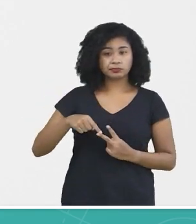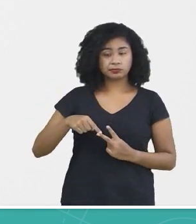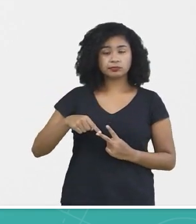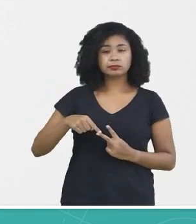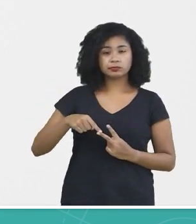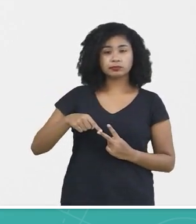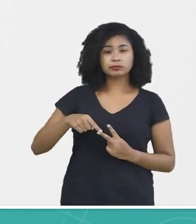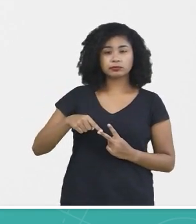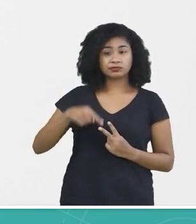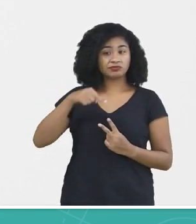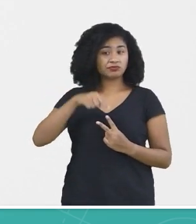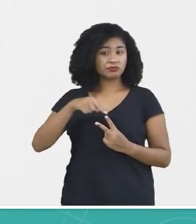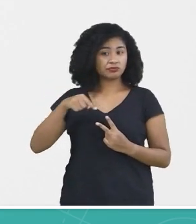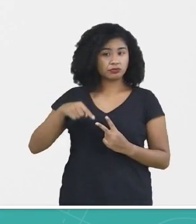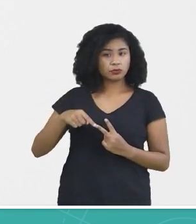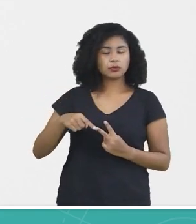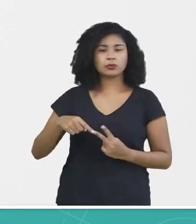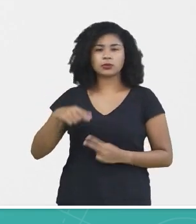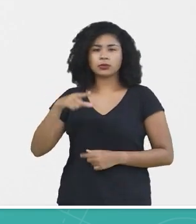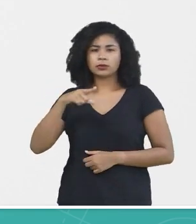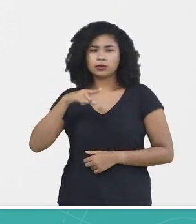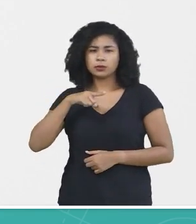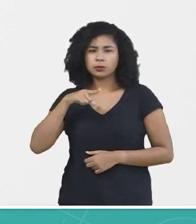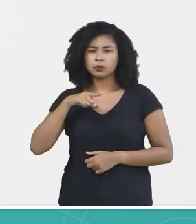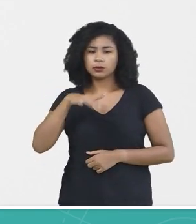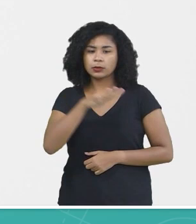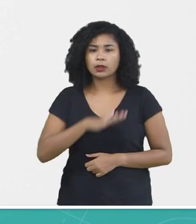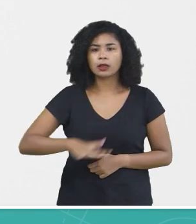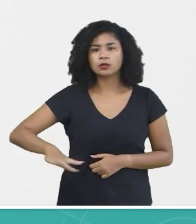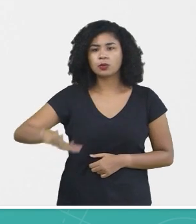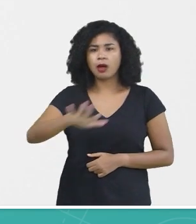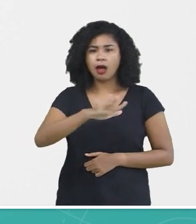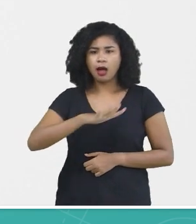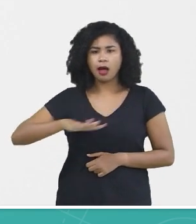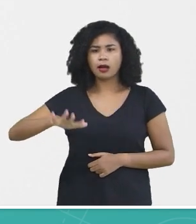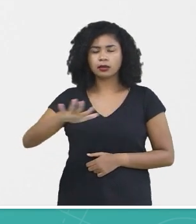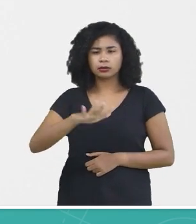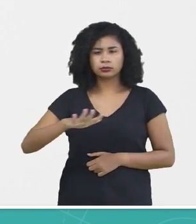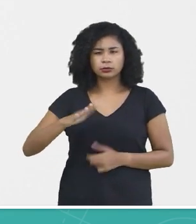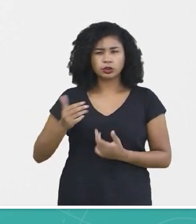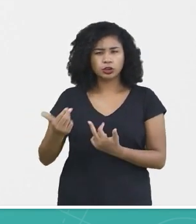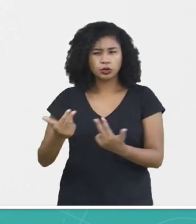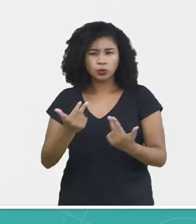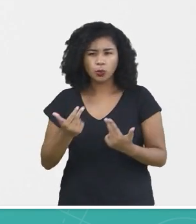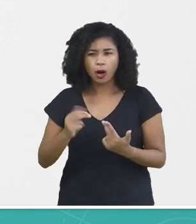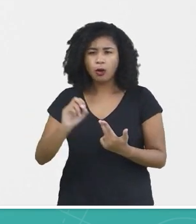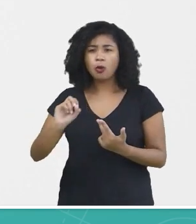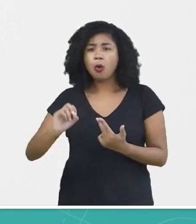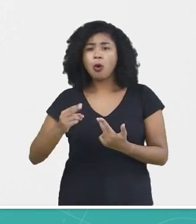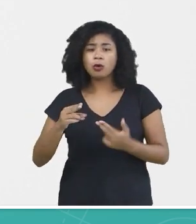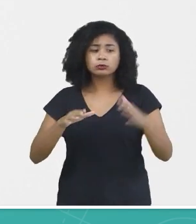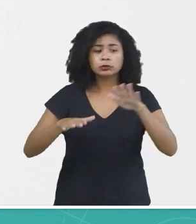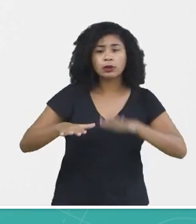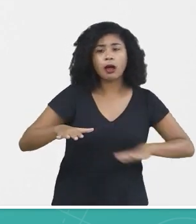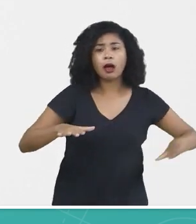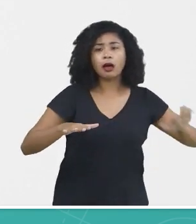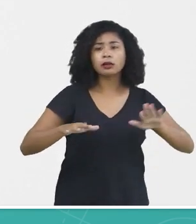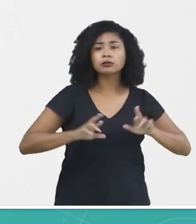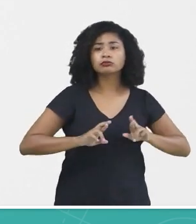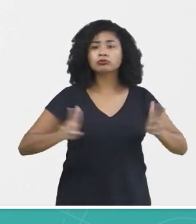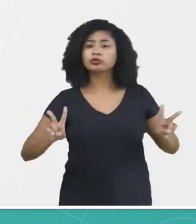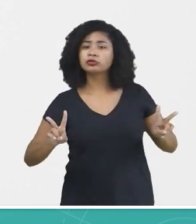elas pertencem ao mesmo plano ou se essas retas não pertencem ao mesmo plano. Professor,